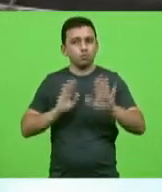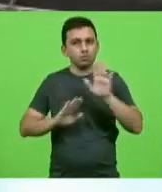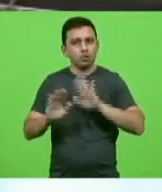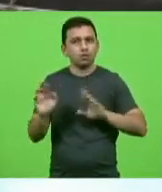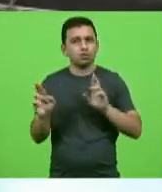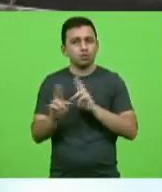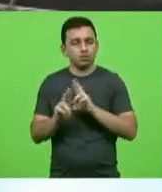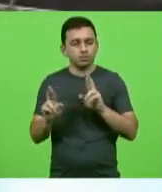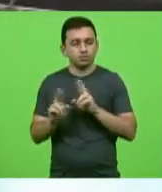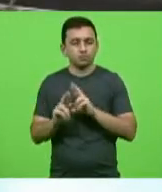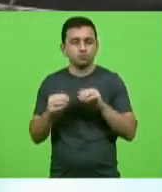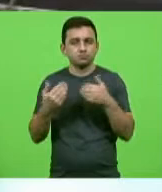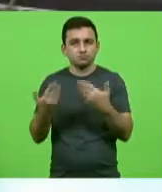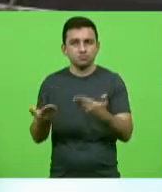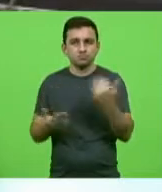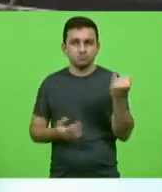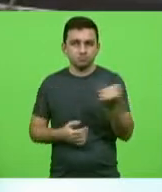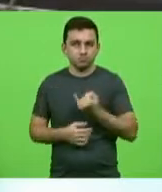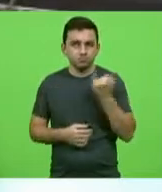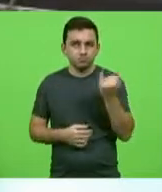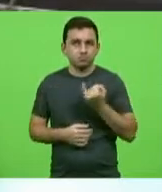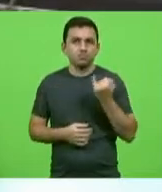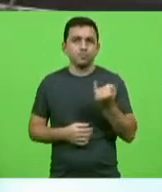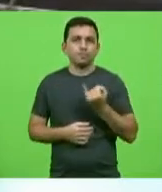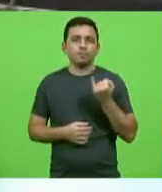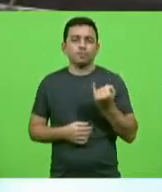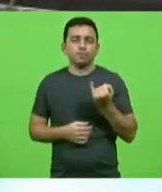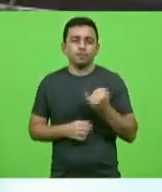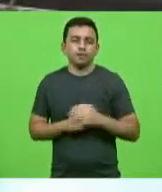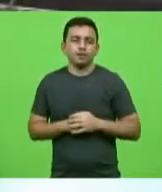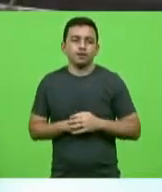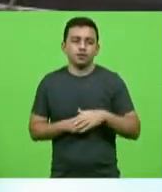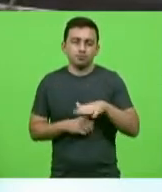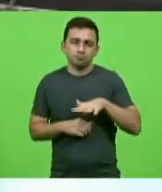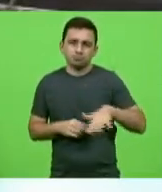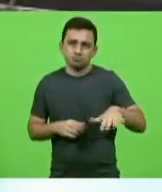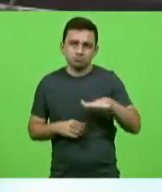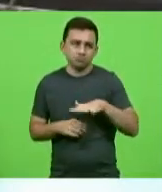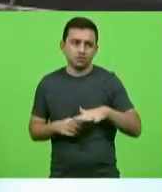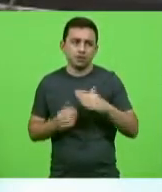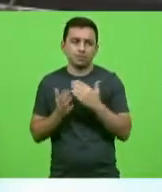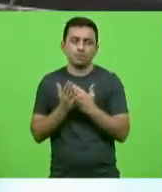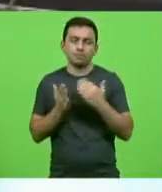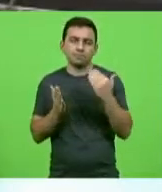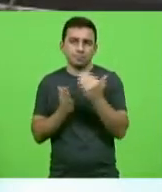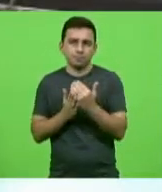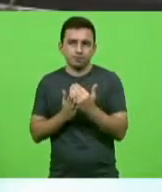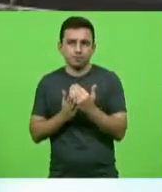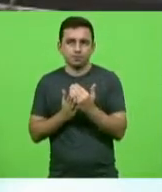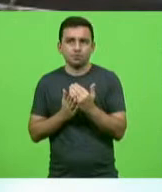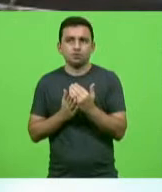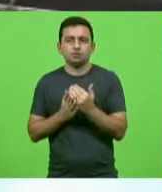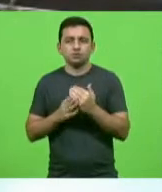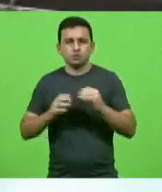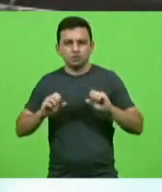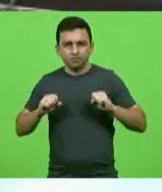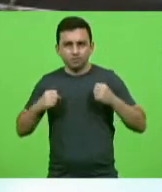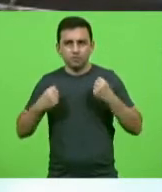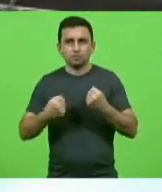uma questão cuja relevância há que ultrapassar inexoravelmente os